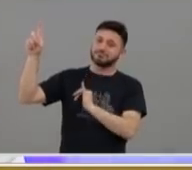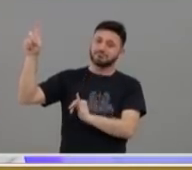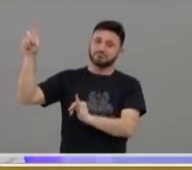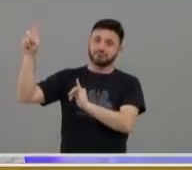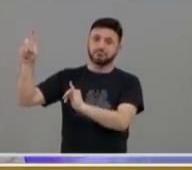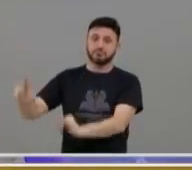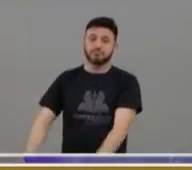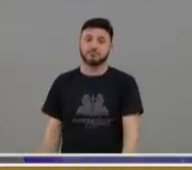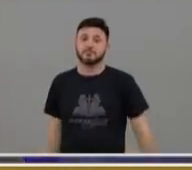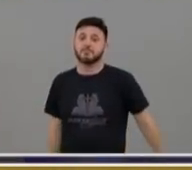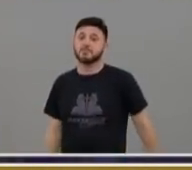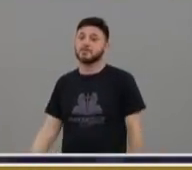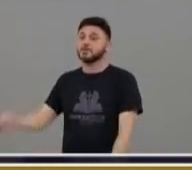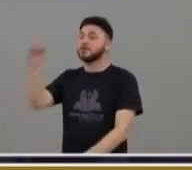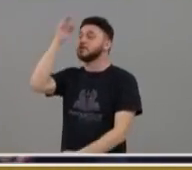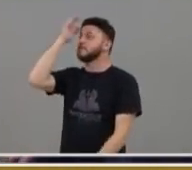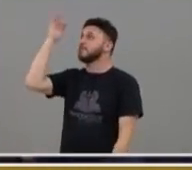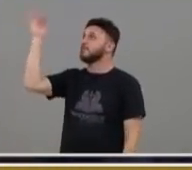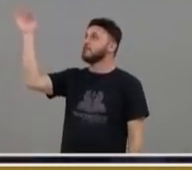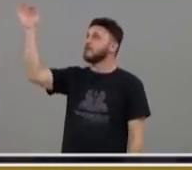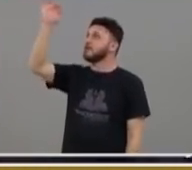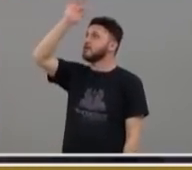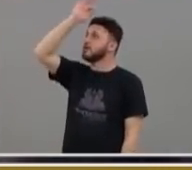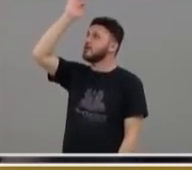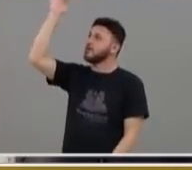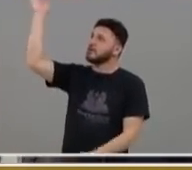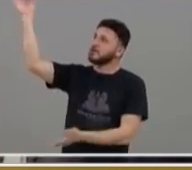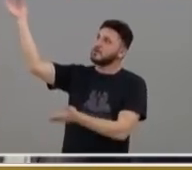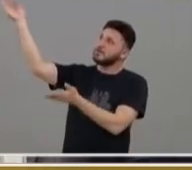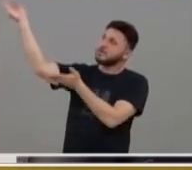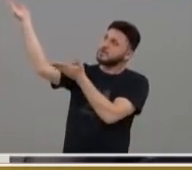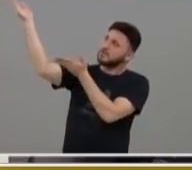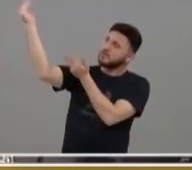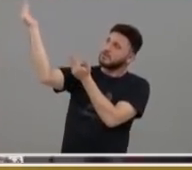Pai. Levanta os seus braços e diga: